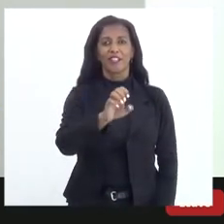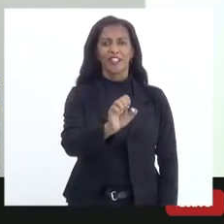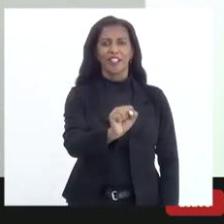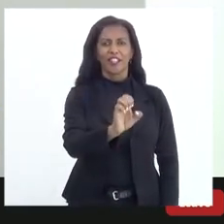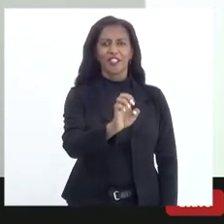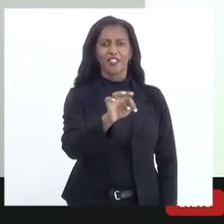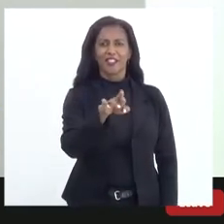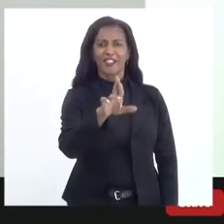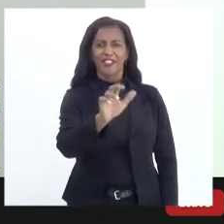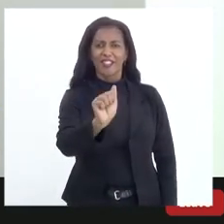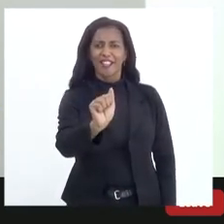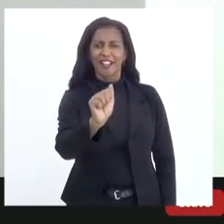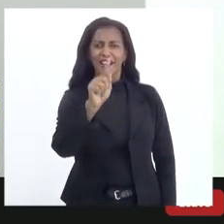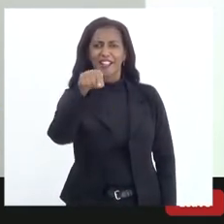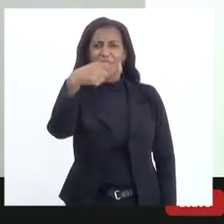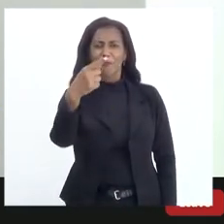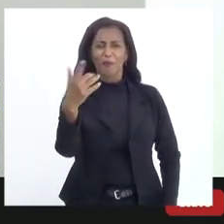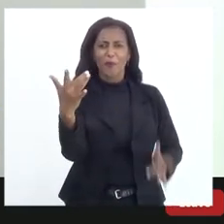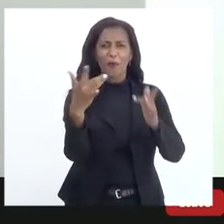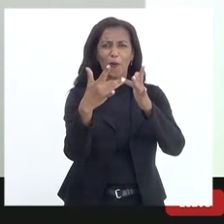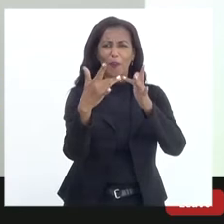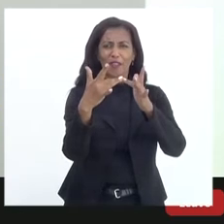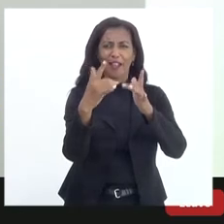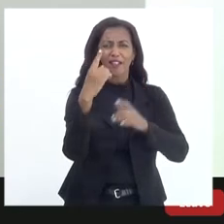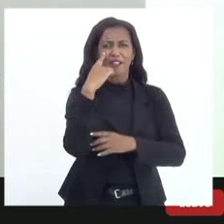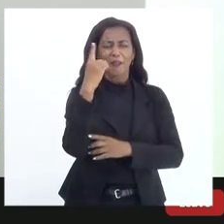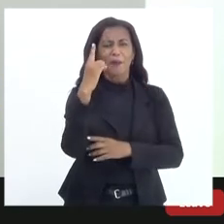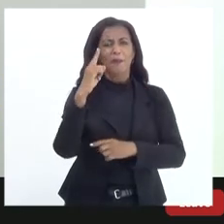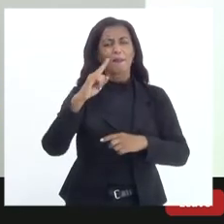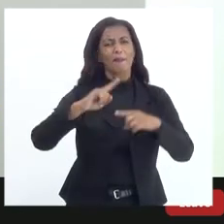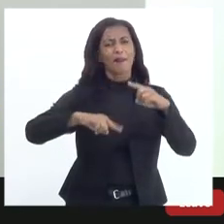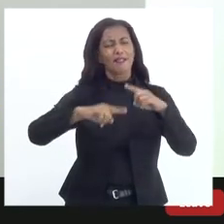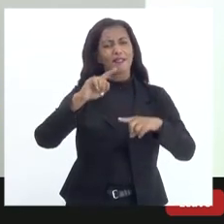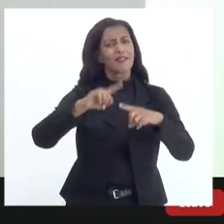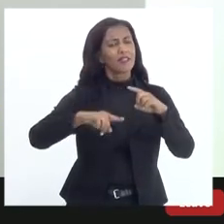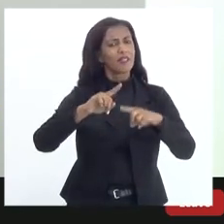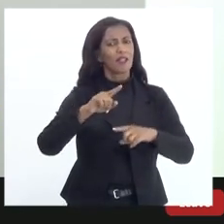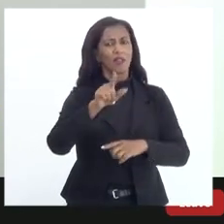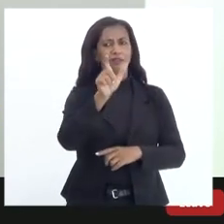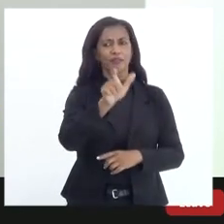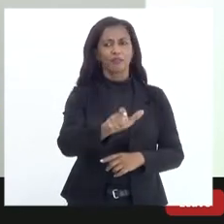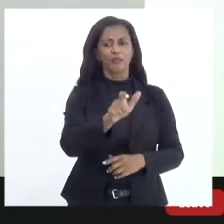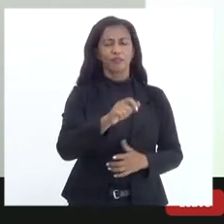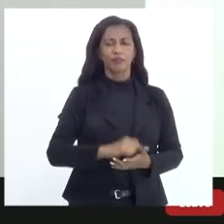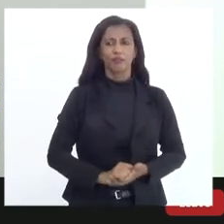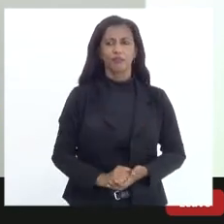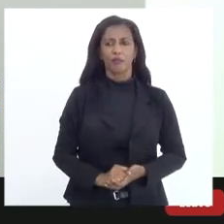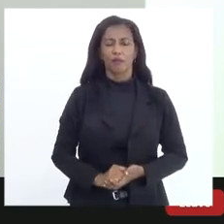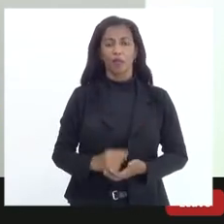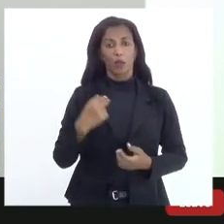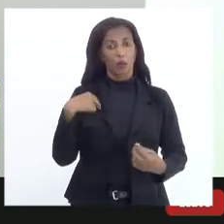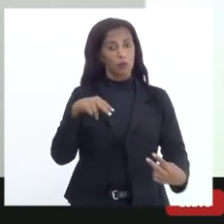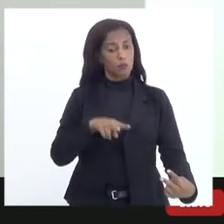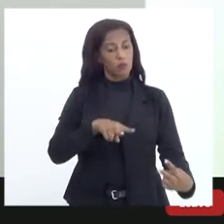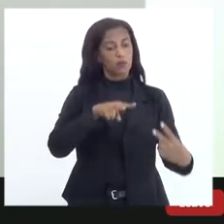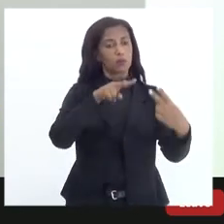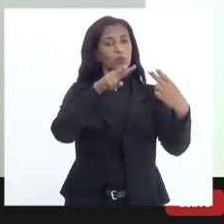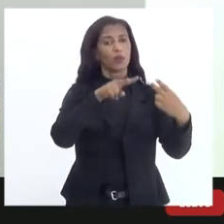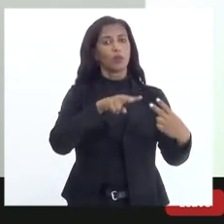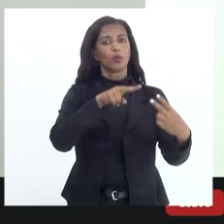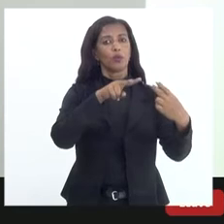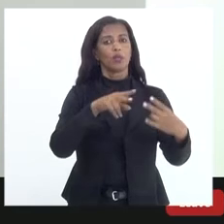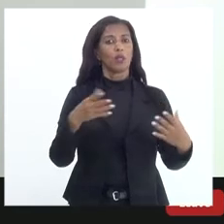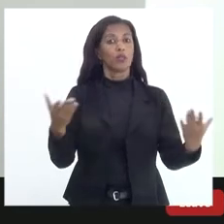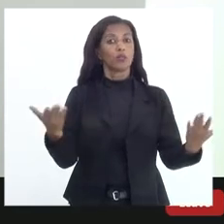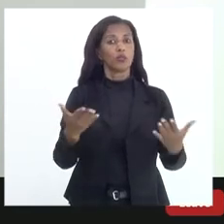Estela, depois eu vou pegar seu contato para mandar um material até com relação à perspectiva e o olhar da IURD hoje com